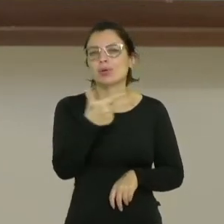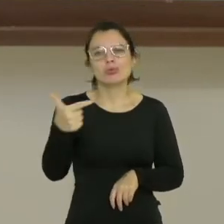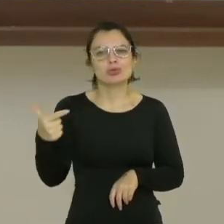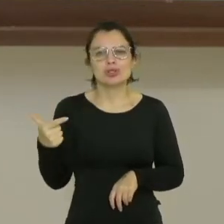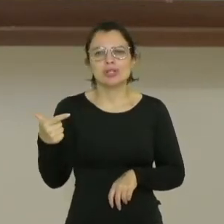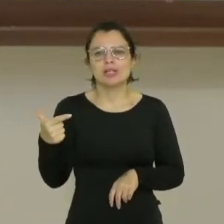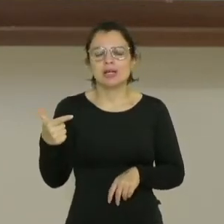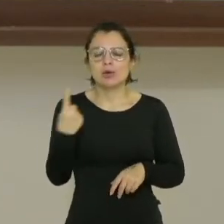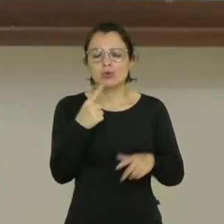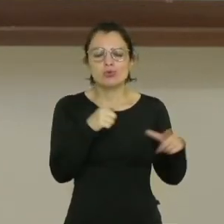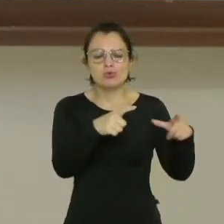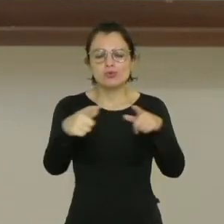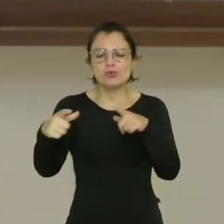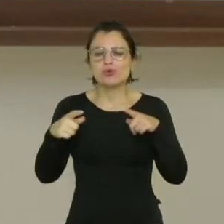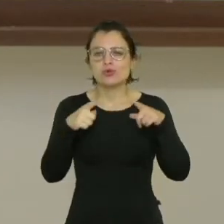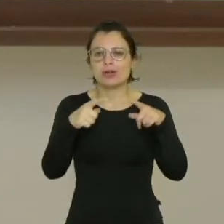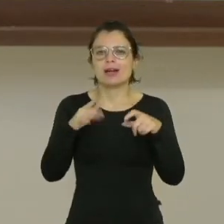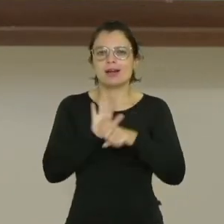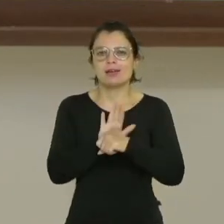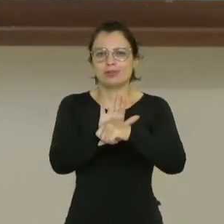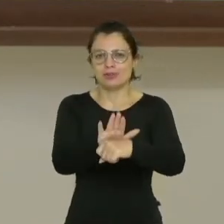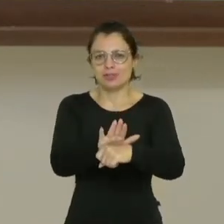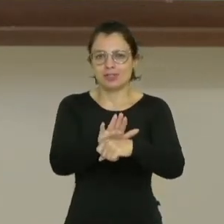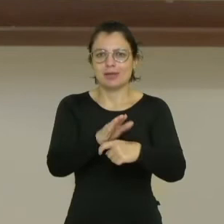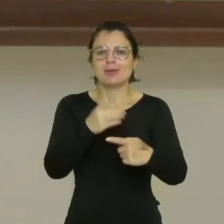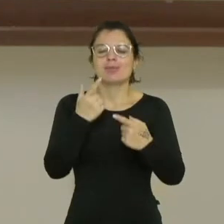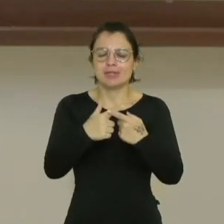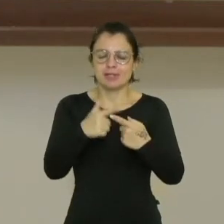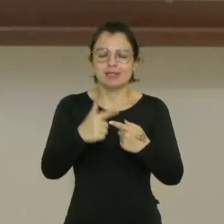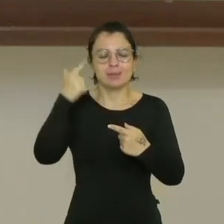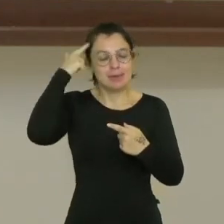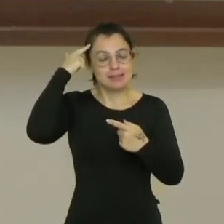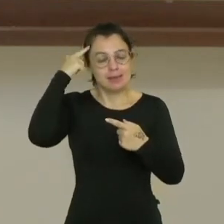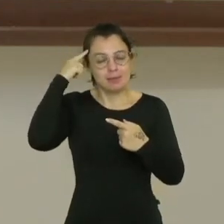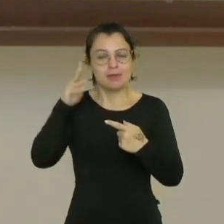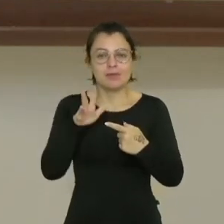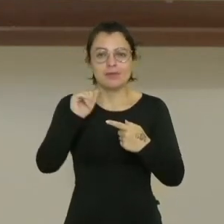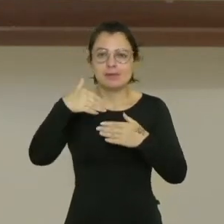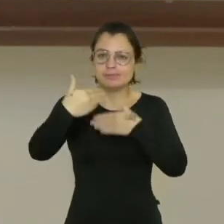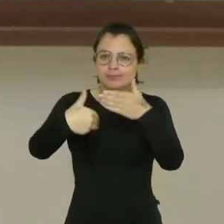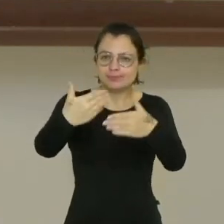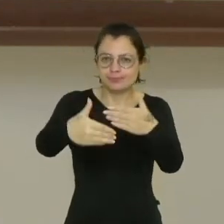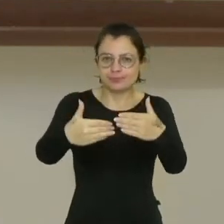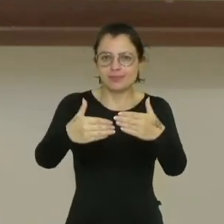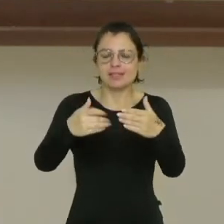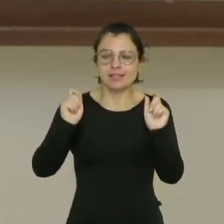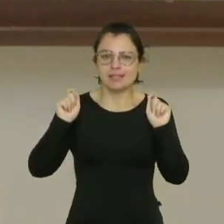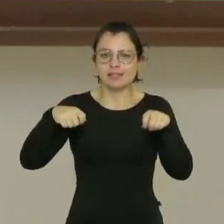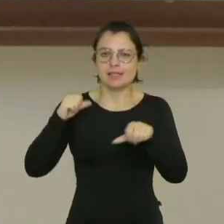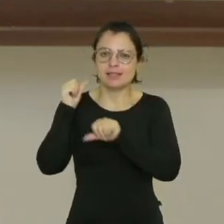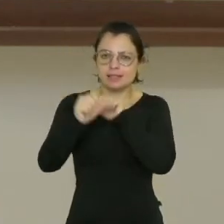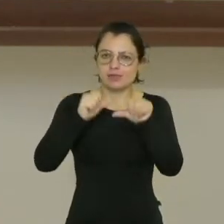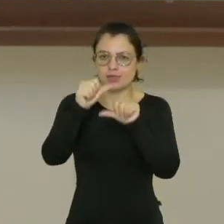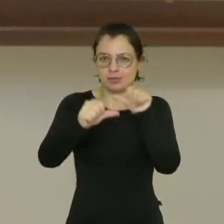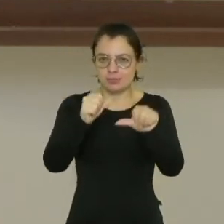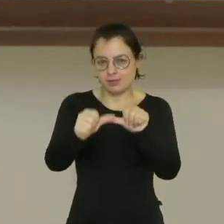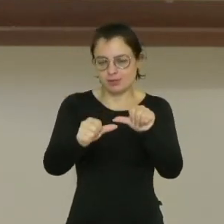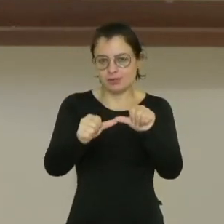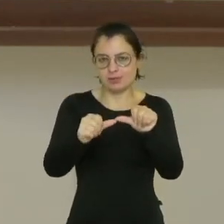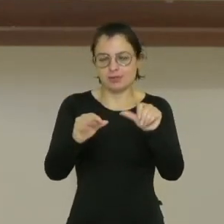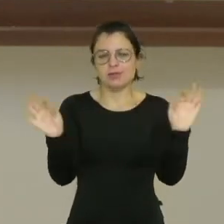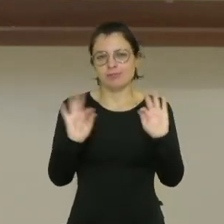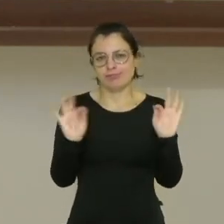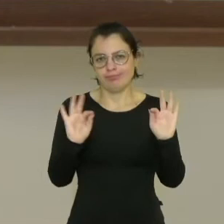um ambiente propício para que esse pensamento fosse adiante e pudesse transformar, mudar essas